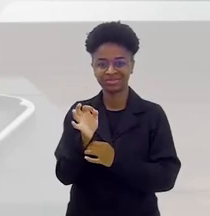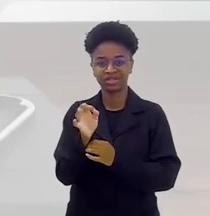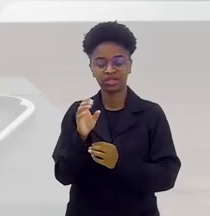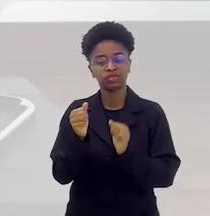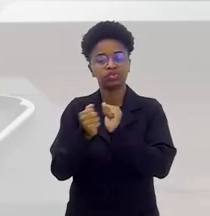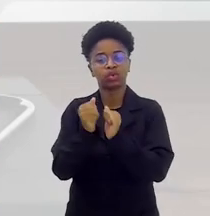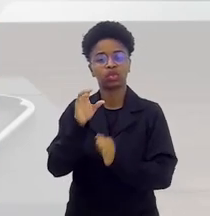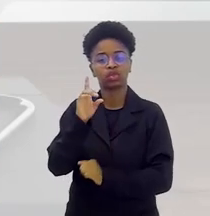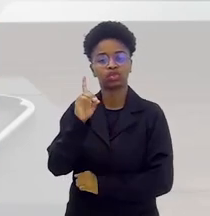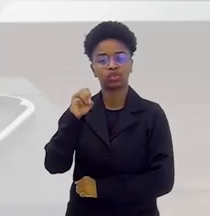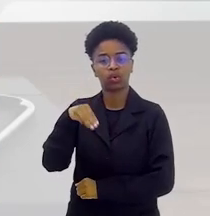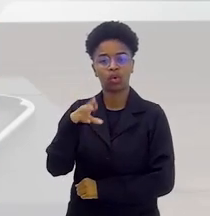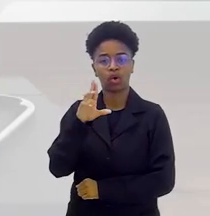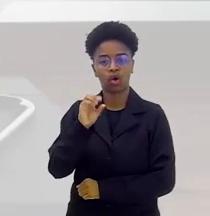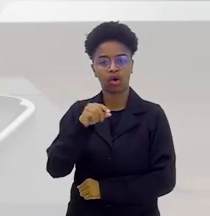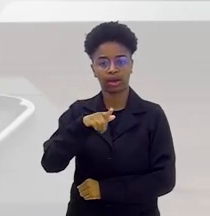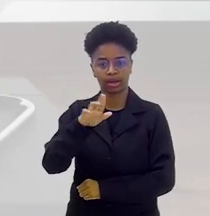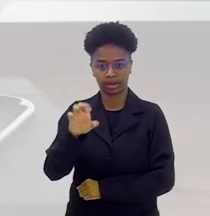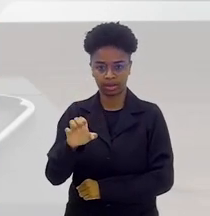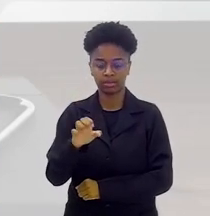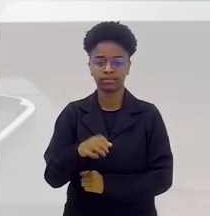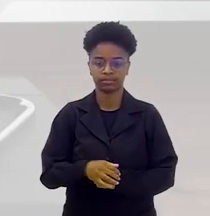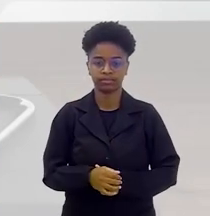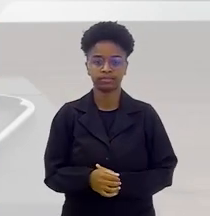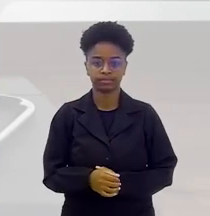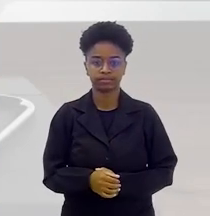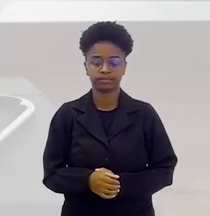mesmo? Fizemos com Dom Roque. Ah, Dom Roque. Foi